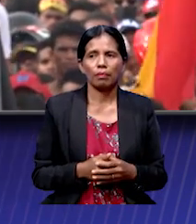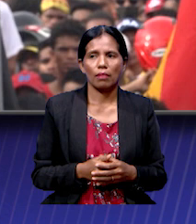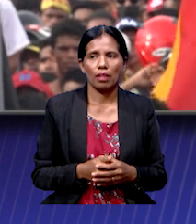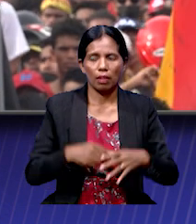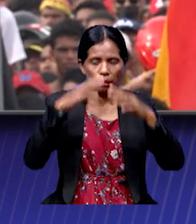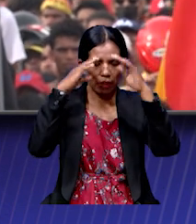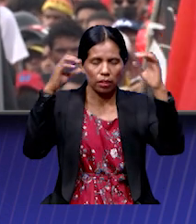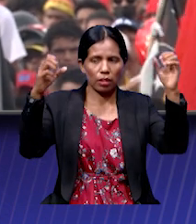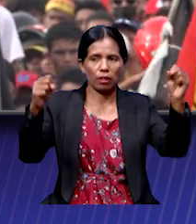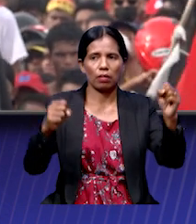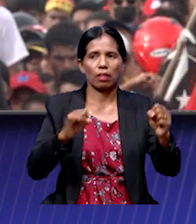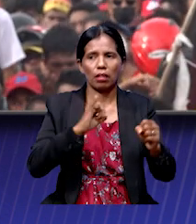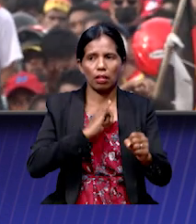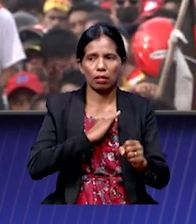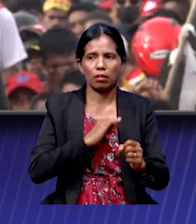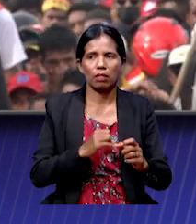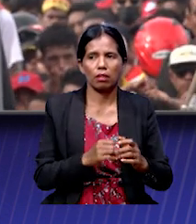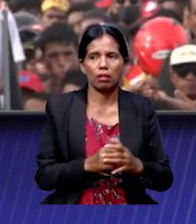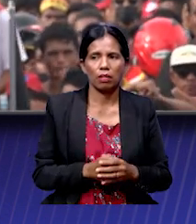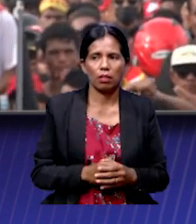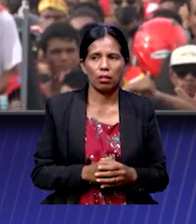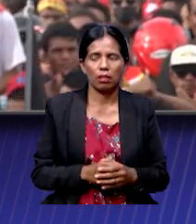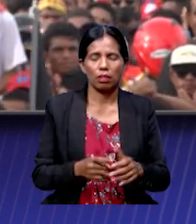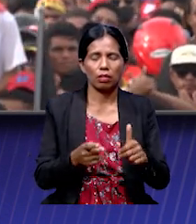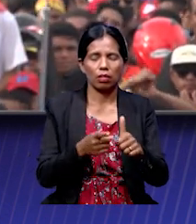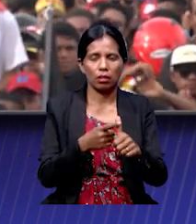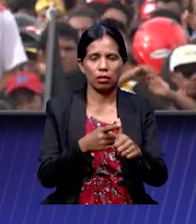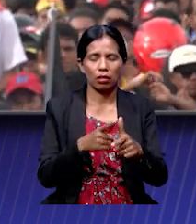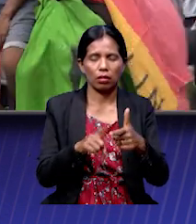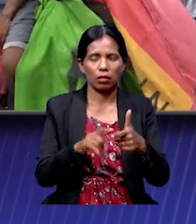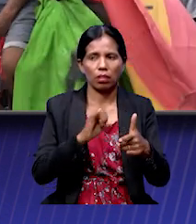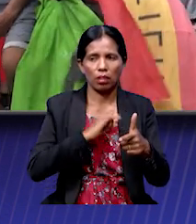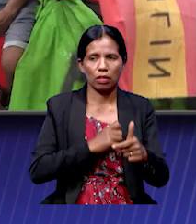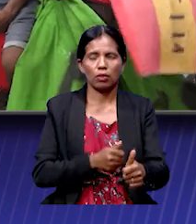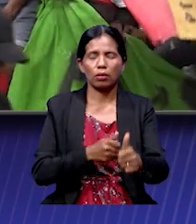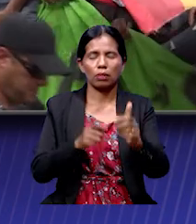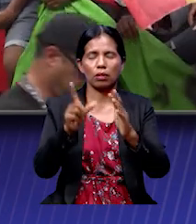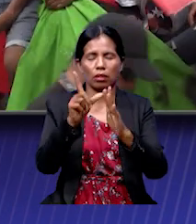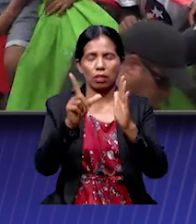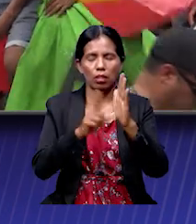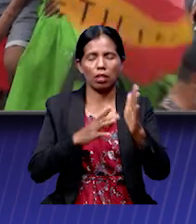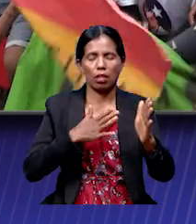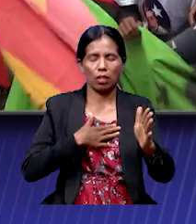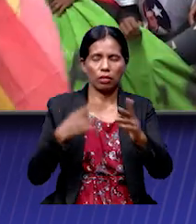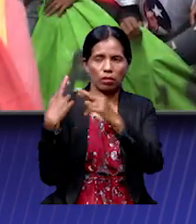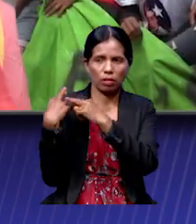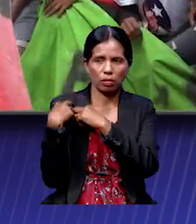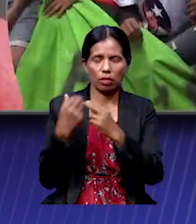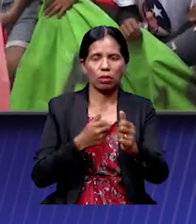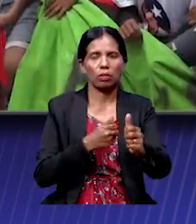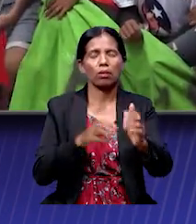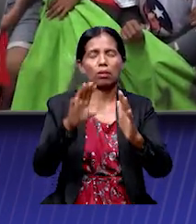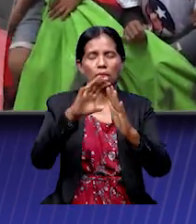Presidente da república e da hau. Segundo, ao ser compreendente, ao me aclarar tua